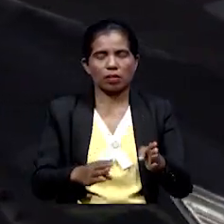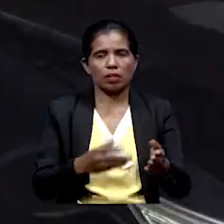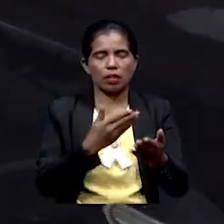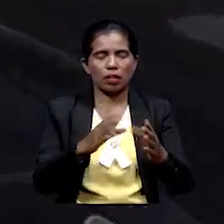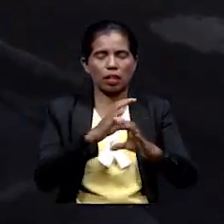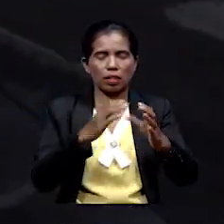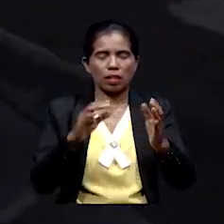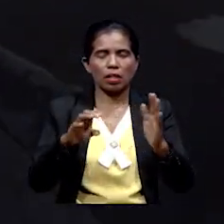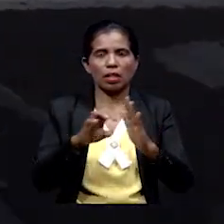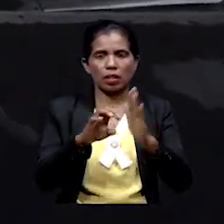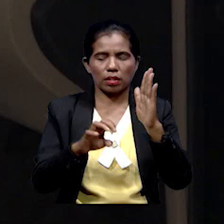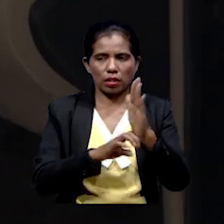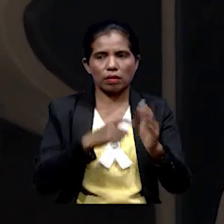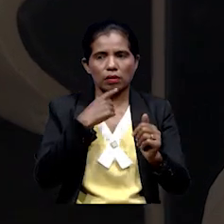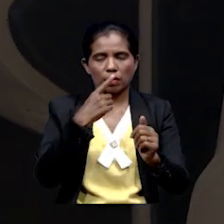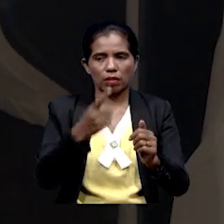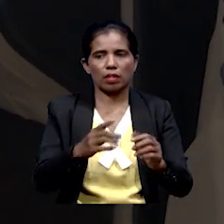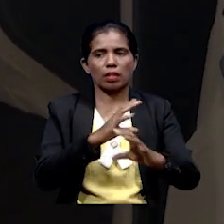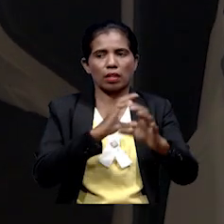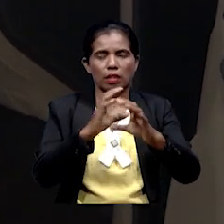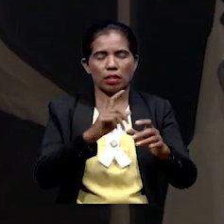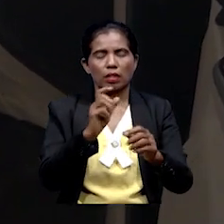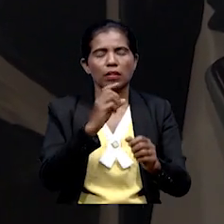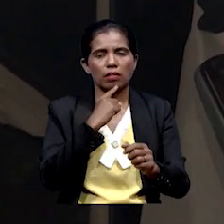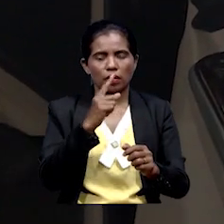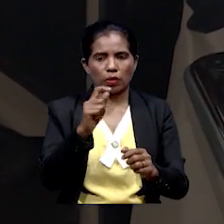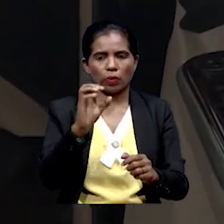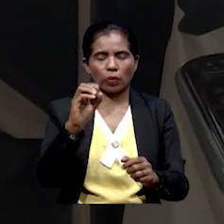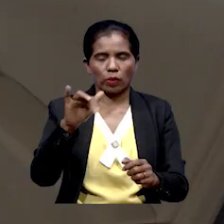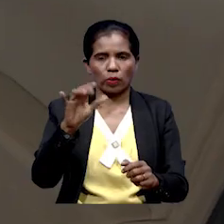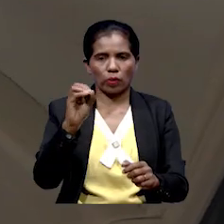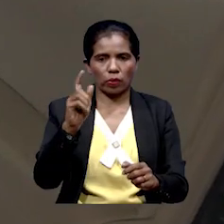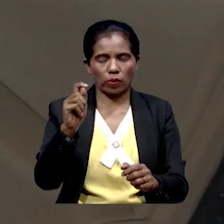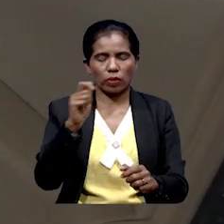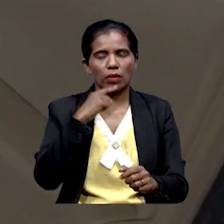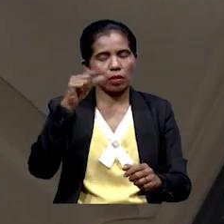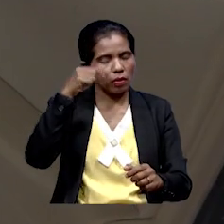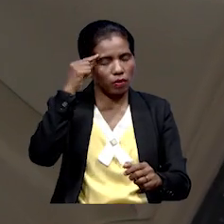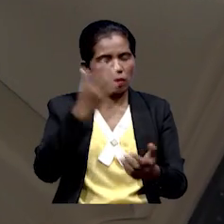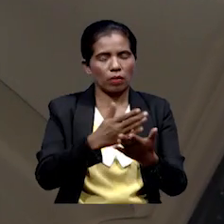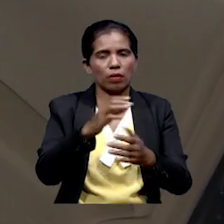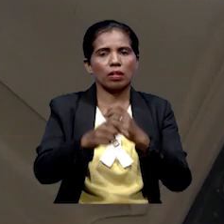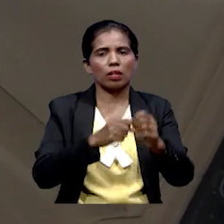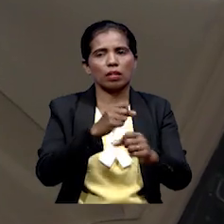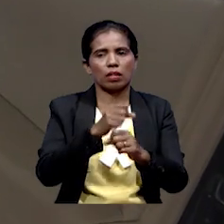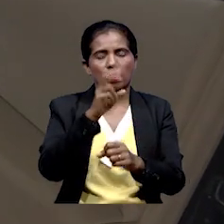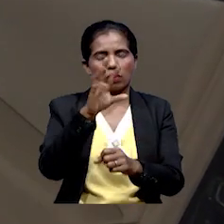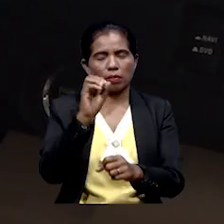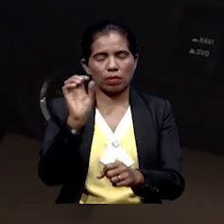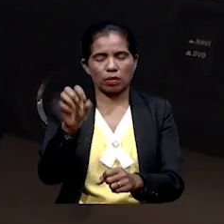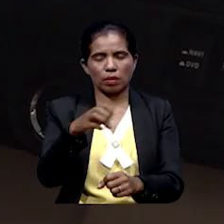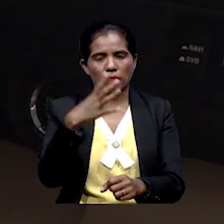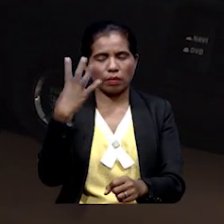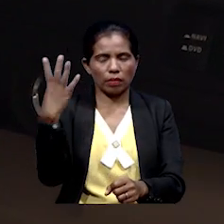Estado Januário da Gama Hateten, kereta Toyota Camry no Toyota Altis, Governo Sosa iha Tinering Rua Sanura